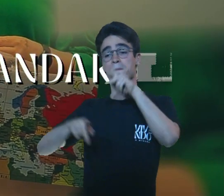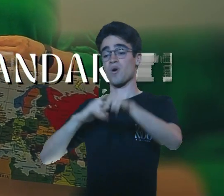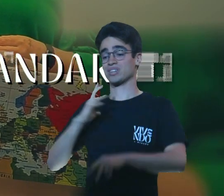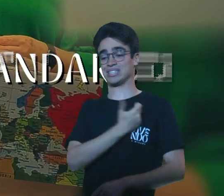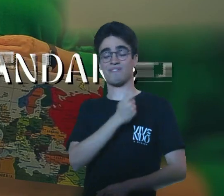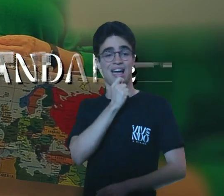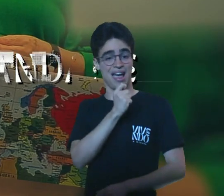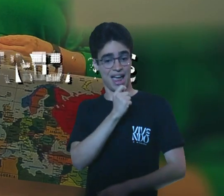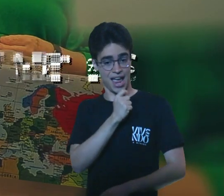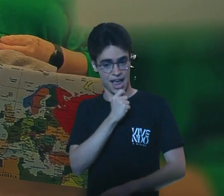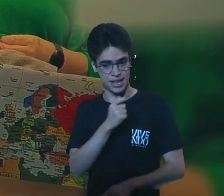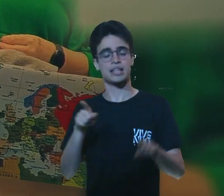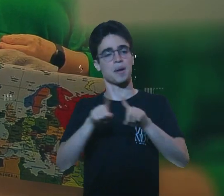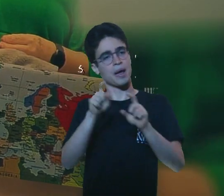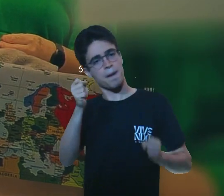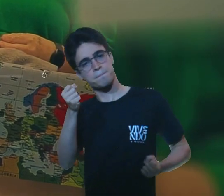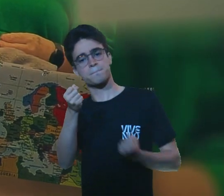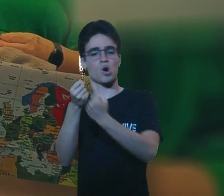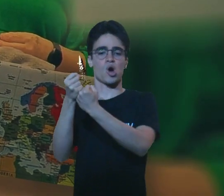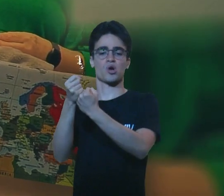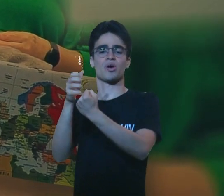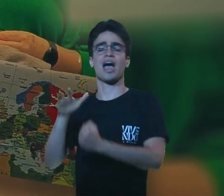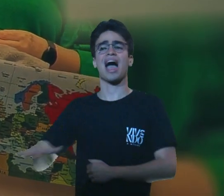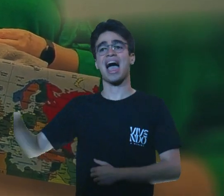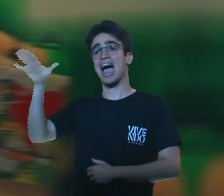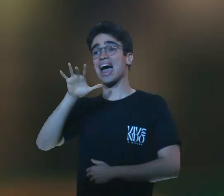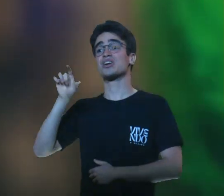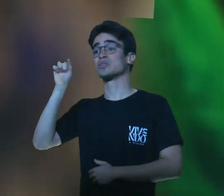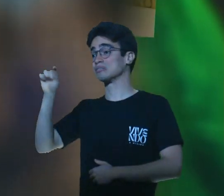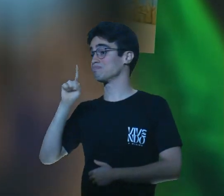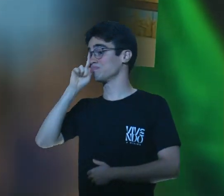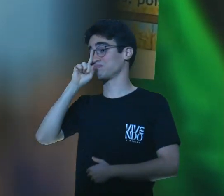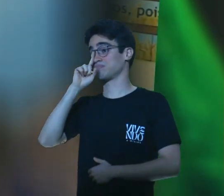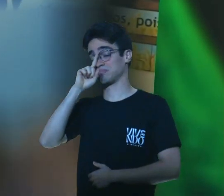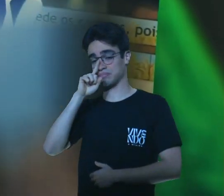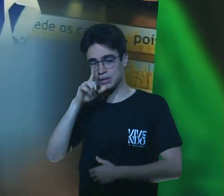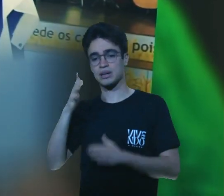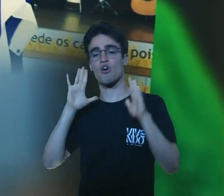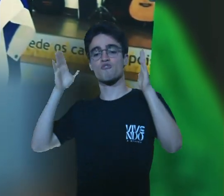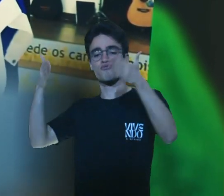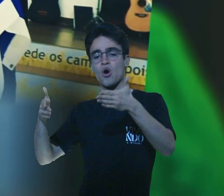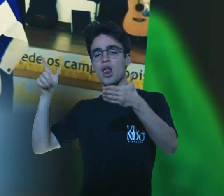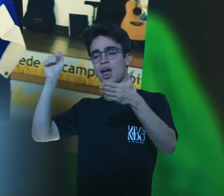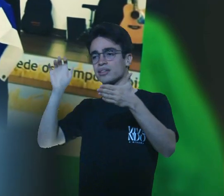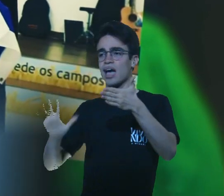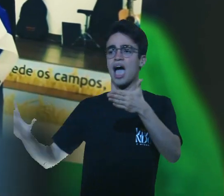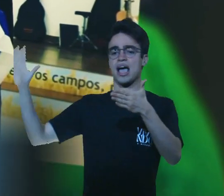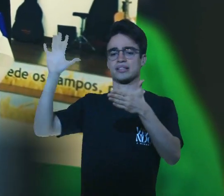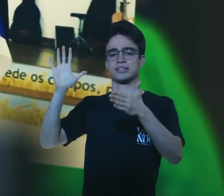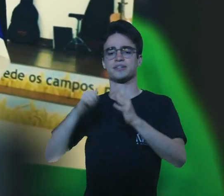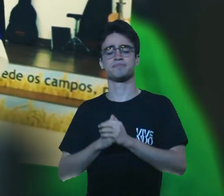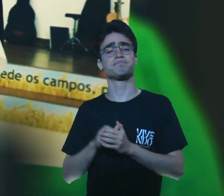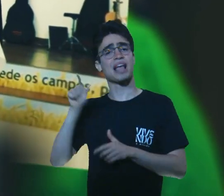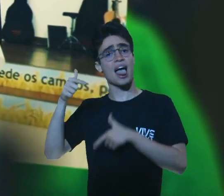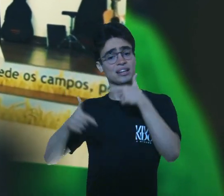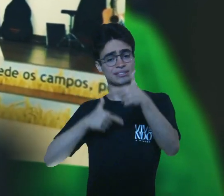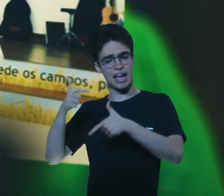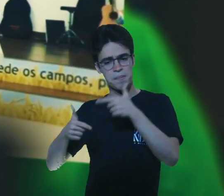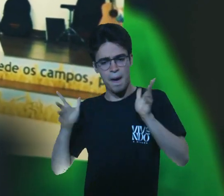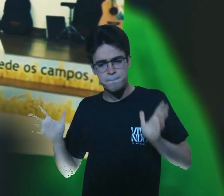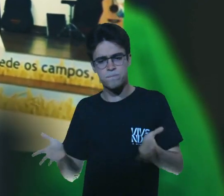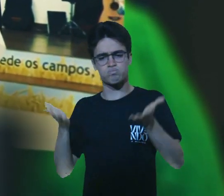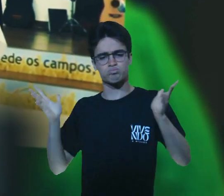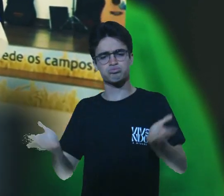alcançados, apoio e fortalecimento a regiões restritas, com foco no continente asiático. A partir do trabalho de